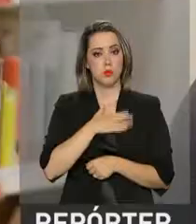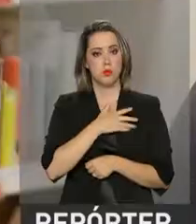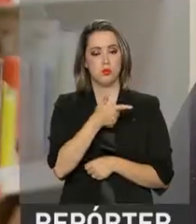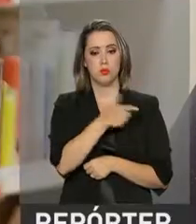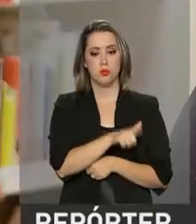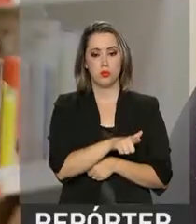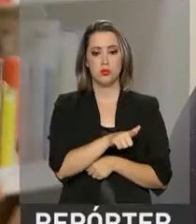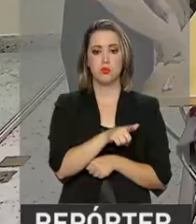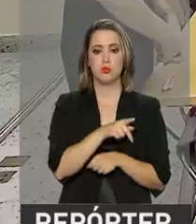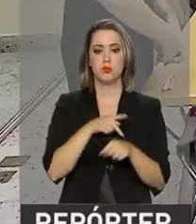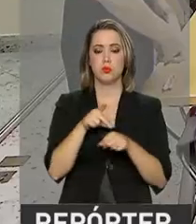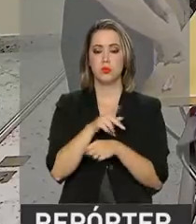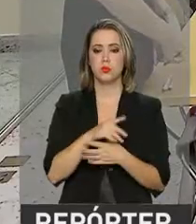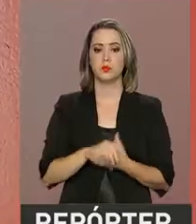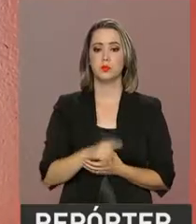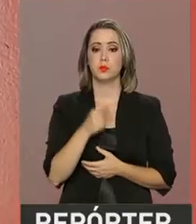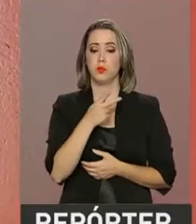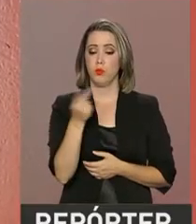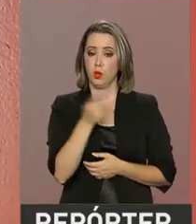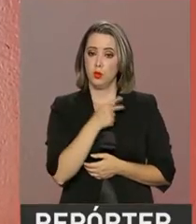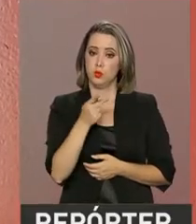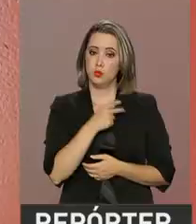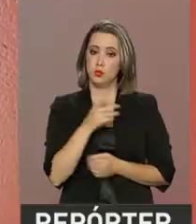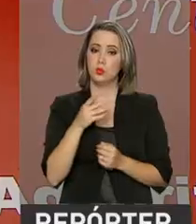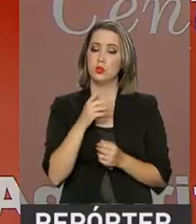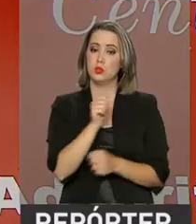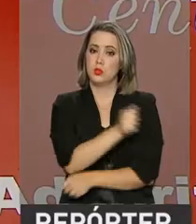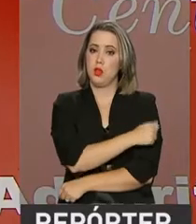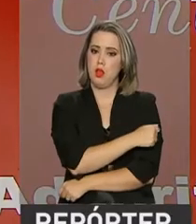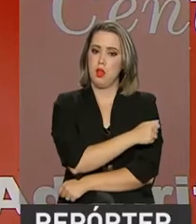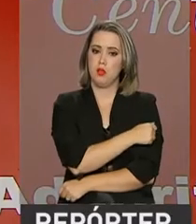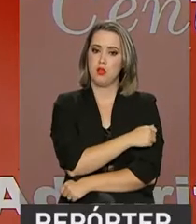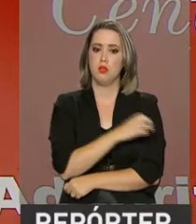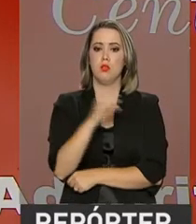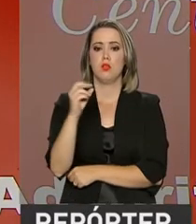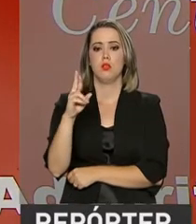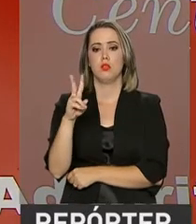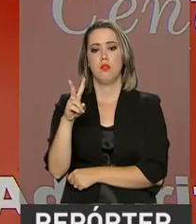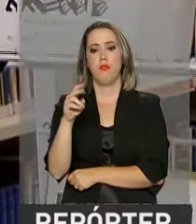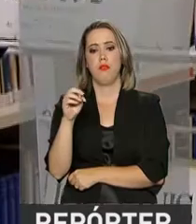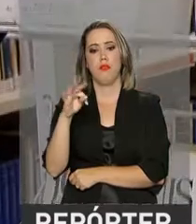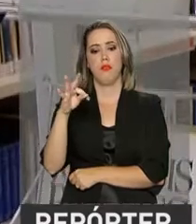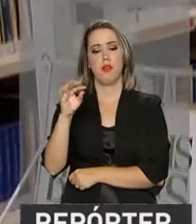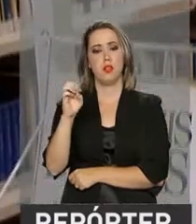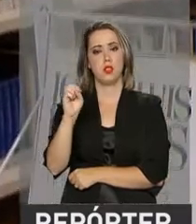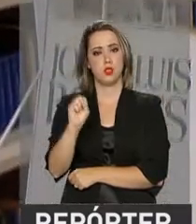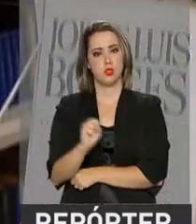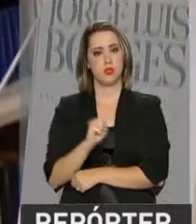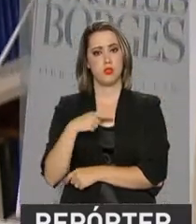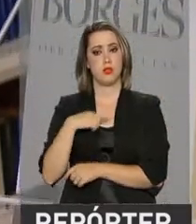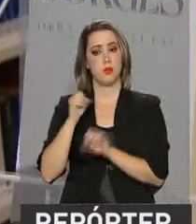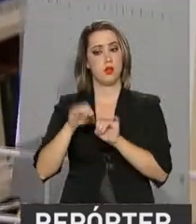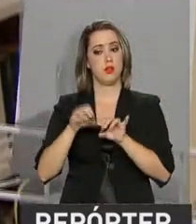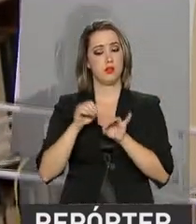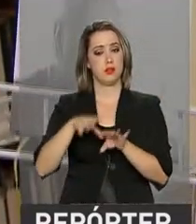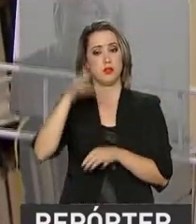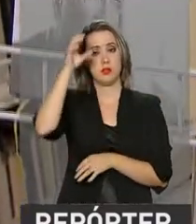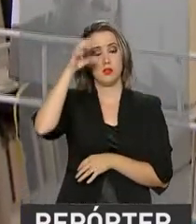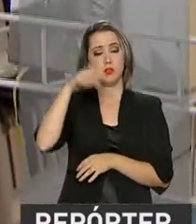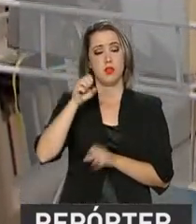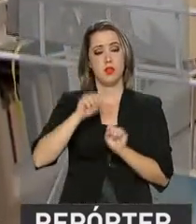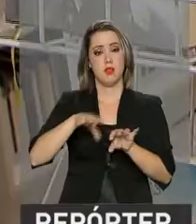ralf isaac são alunos do instituto cervantes instituição oficial do governo espanhol para o ensino da língua e